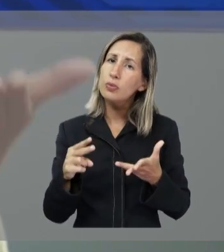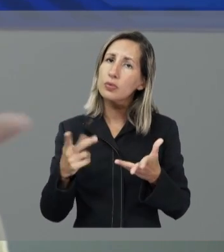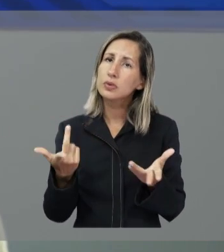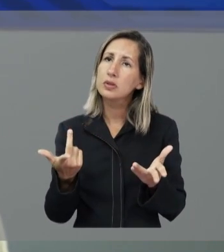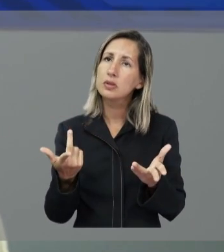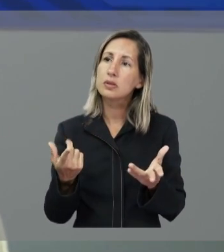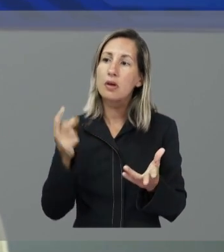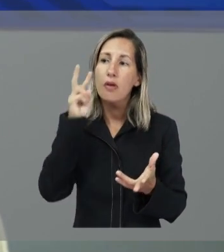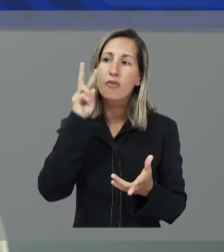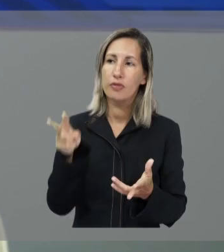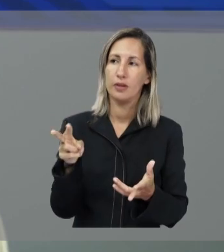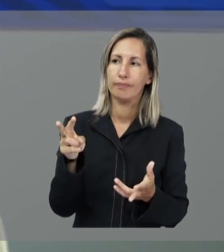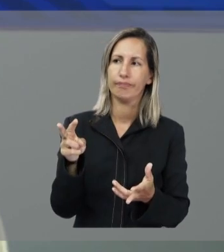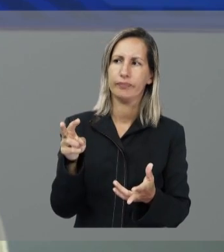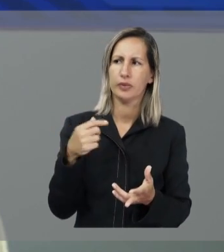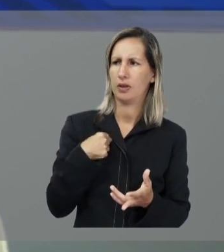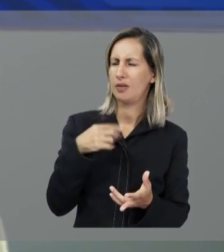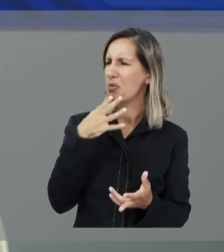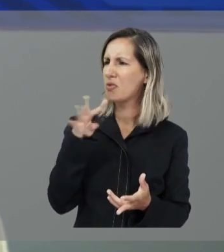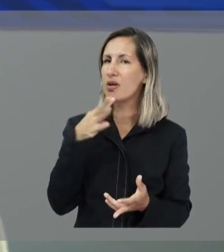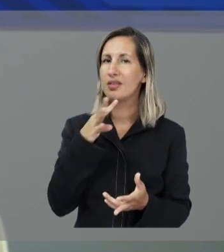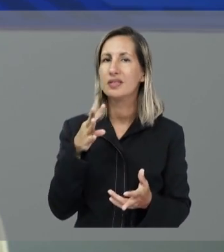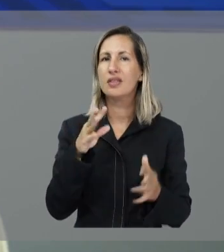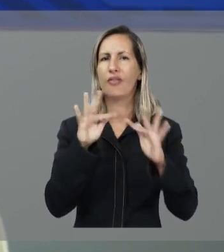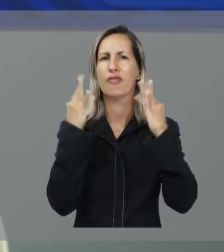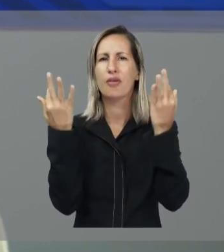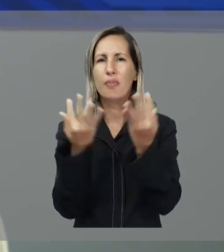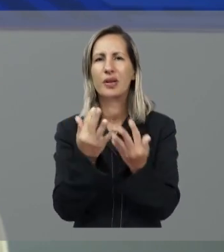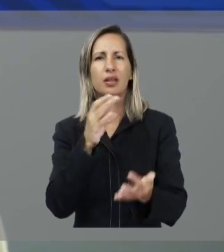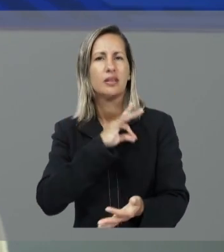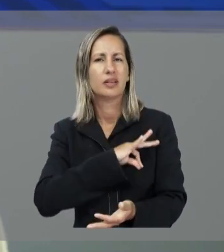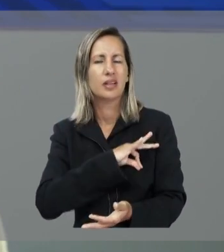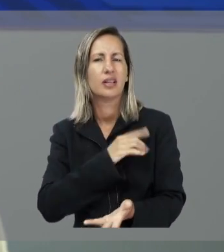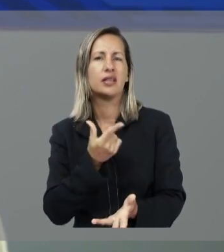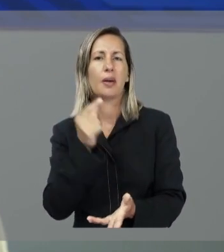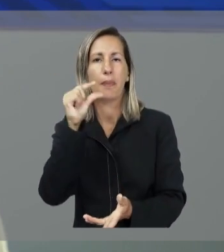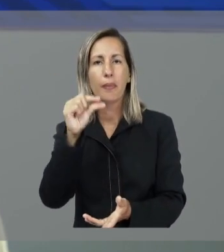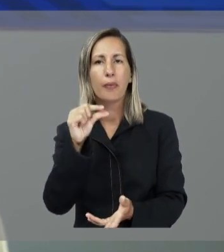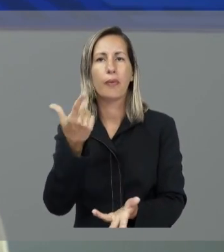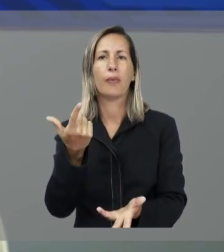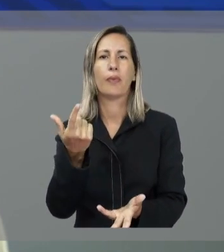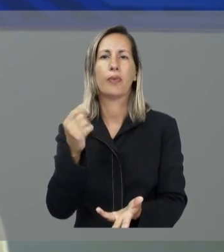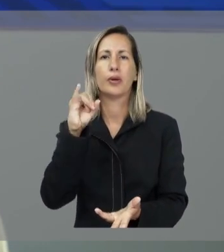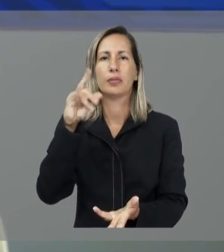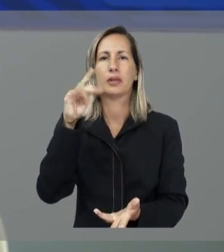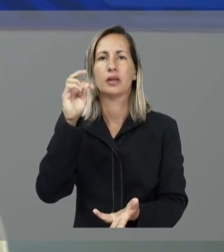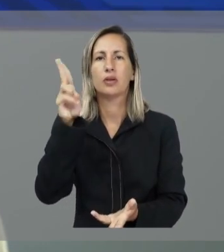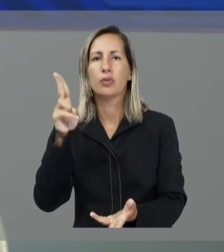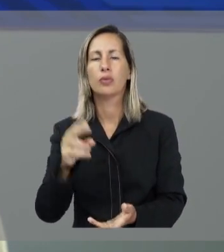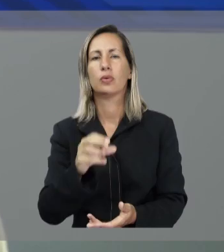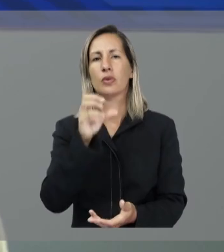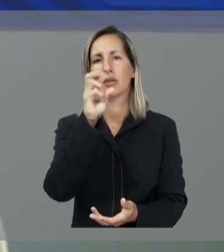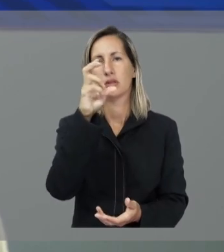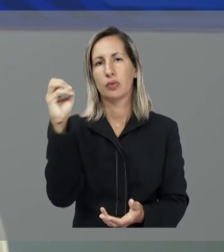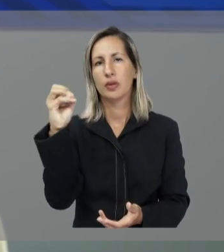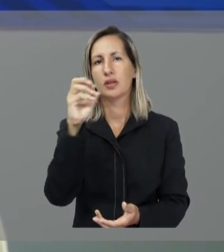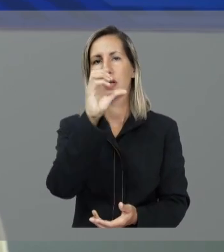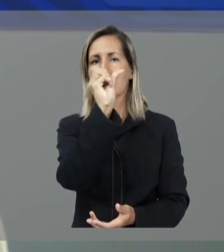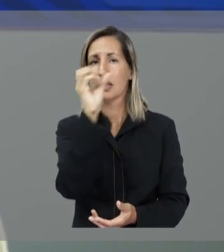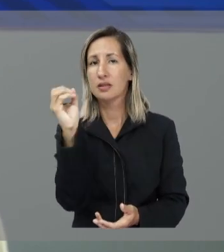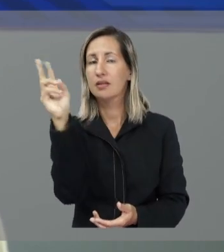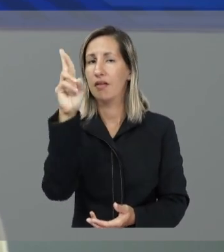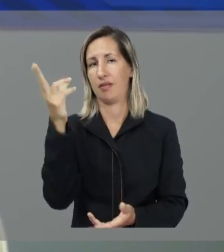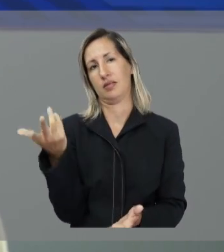estão assim à nossa vista e ninguém percebe. Existem famílias que devido à sua per capita, devido à sua renda, o IPTU chega a 50, 60 reais. O